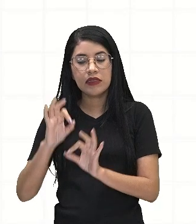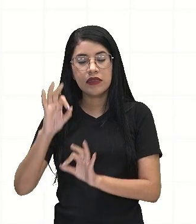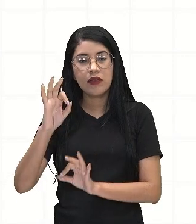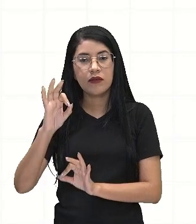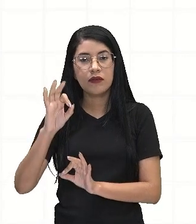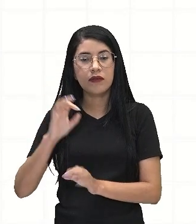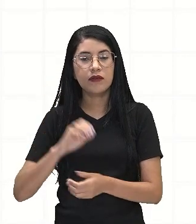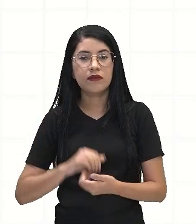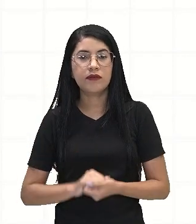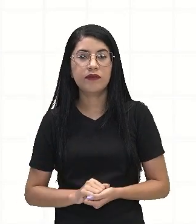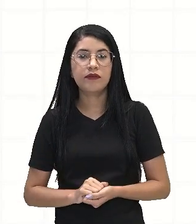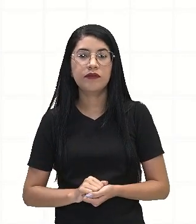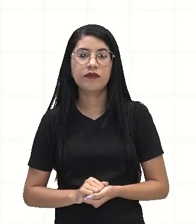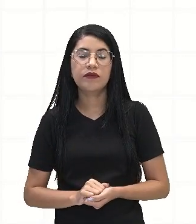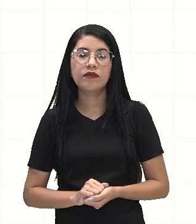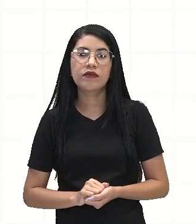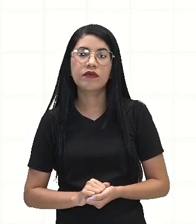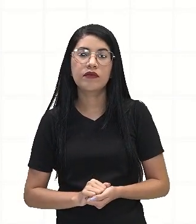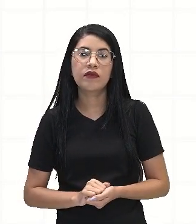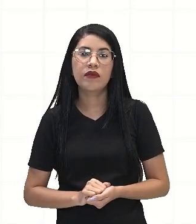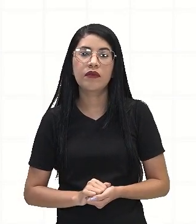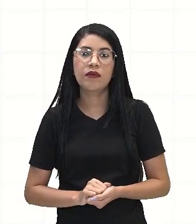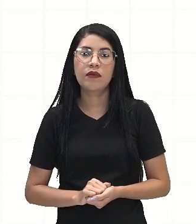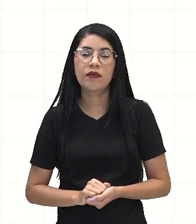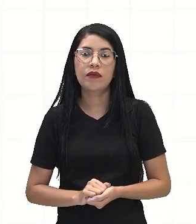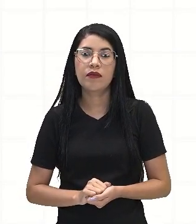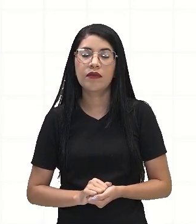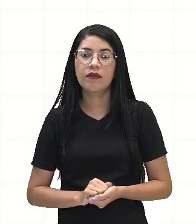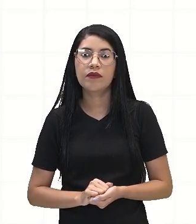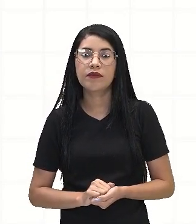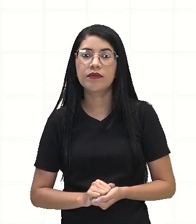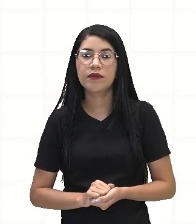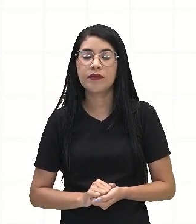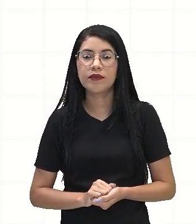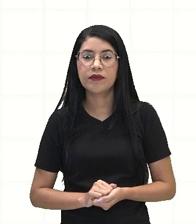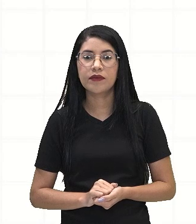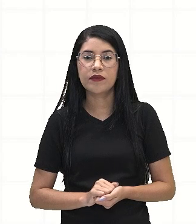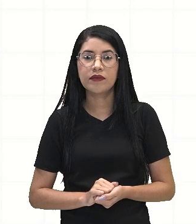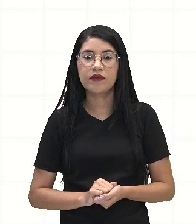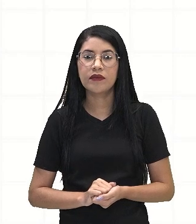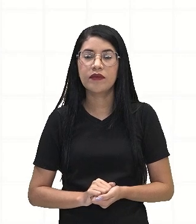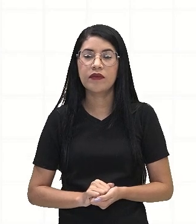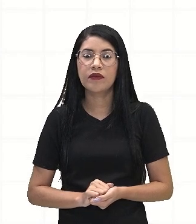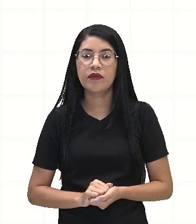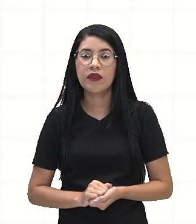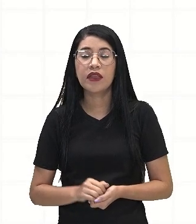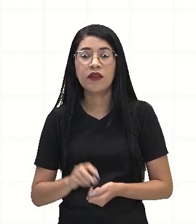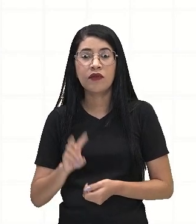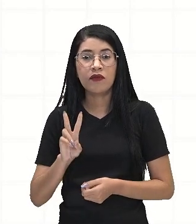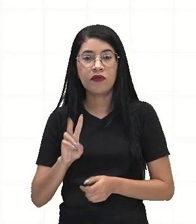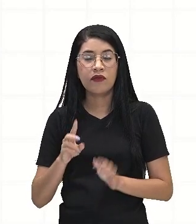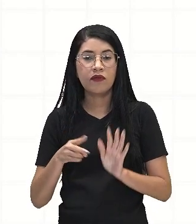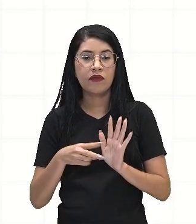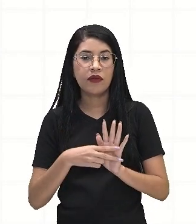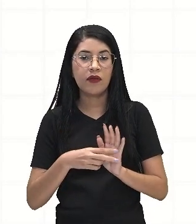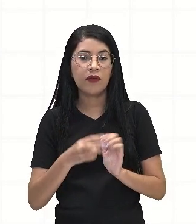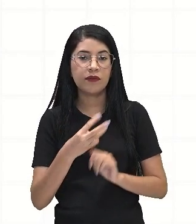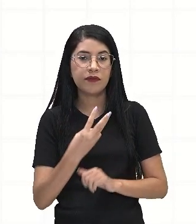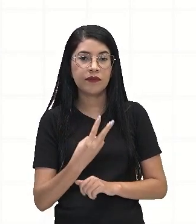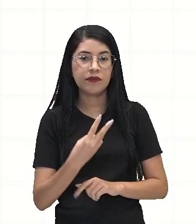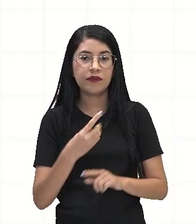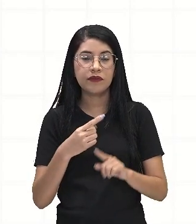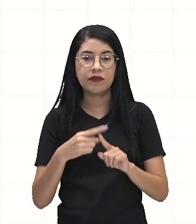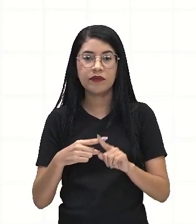da altura. Então, aqui nesse caso, basta a gente multiplicar as 3 medidas, né? Vou multiplicar aqui a medida